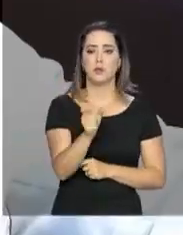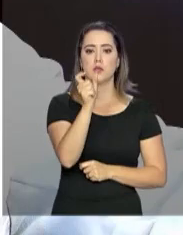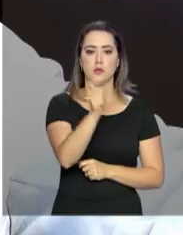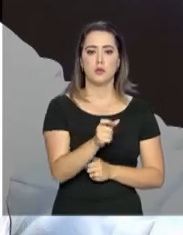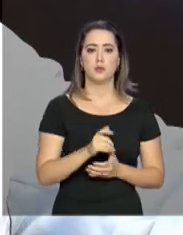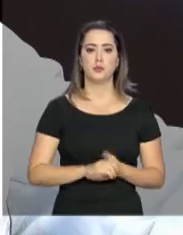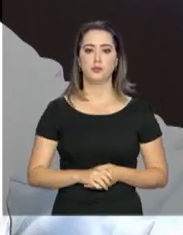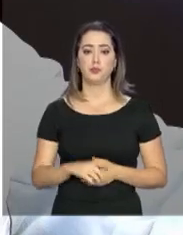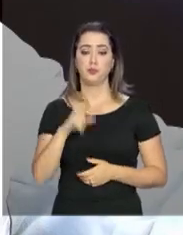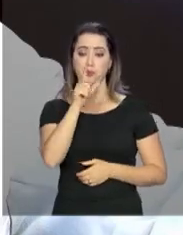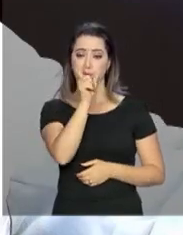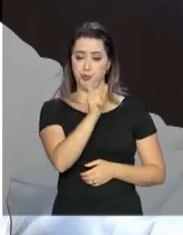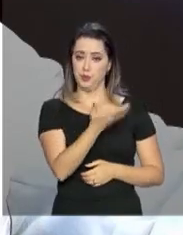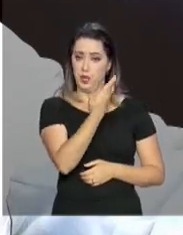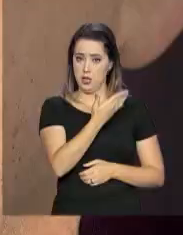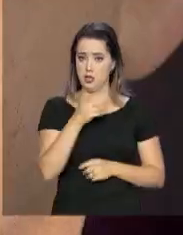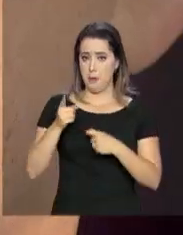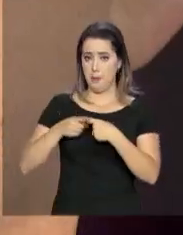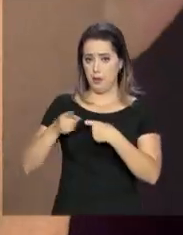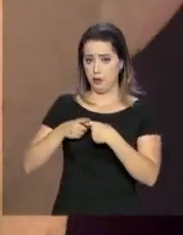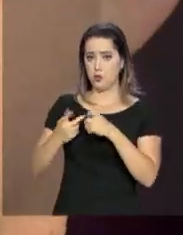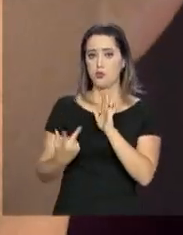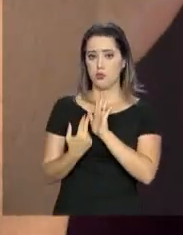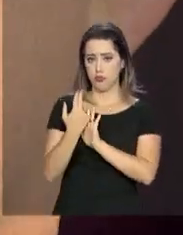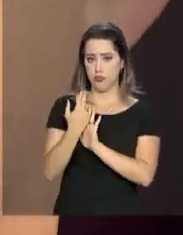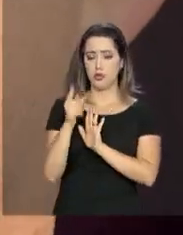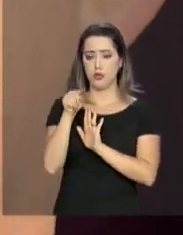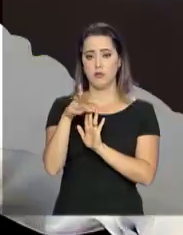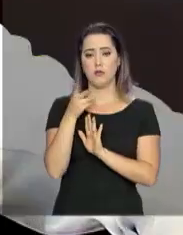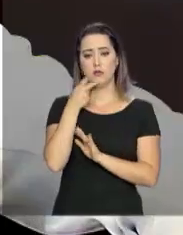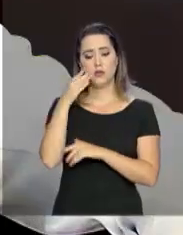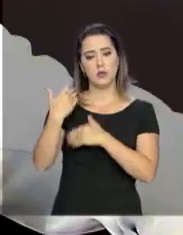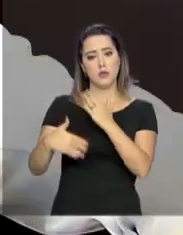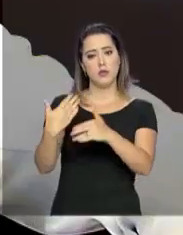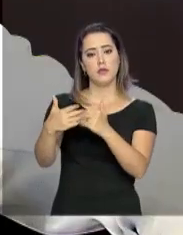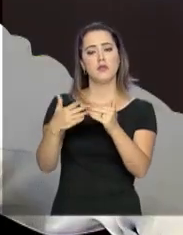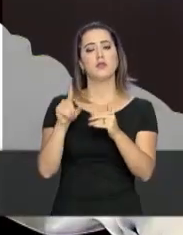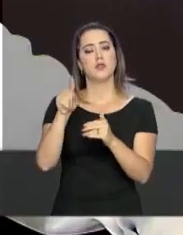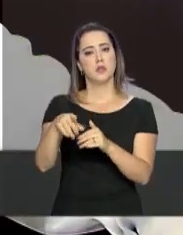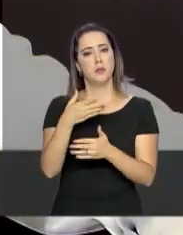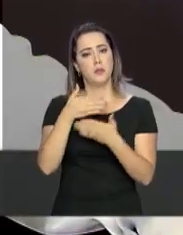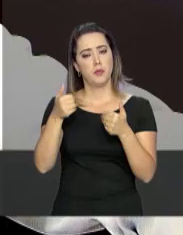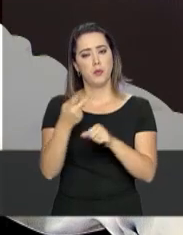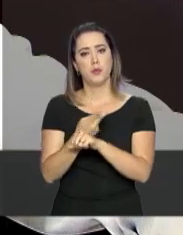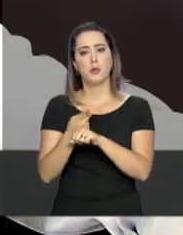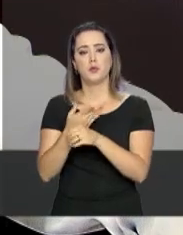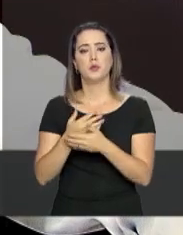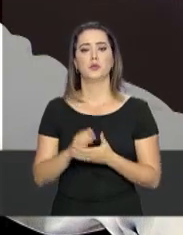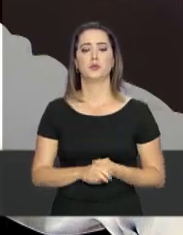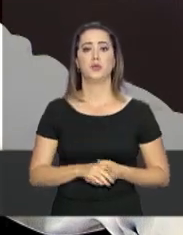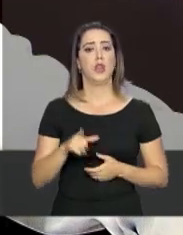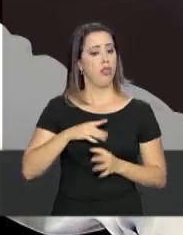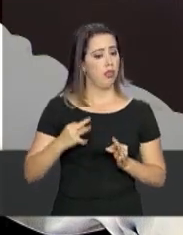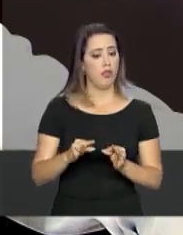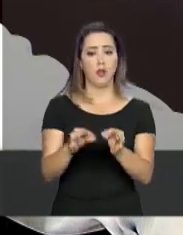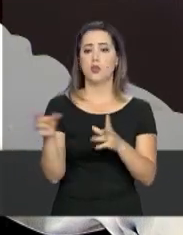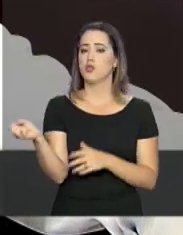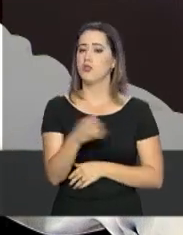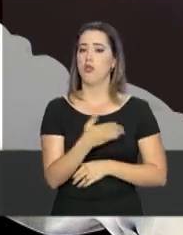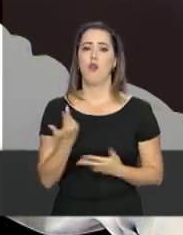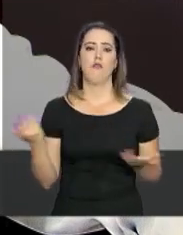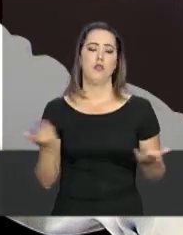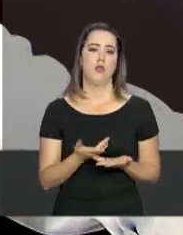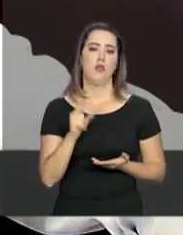o avanço da medicina tem ajudado na procura pela cirurgia houve uma evolução das técnicas hoje nós fazemos a